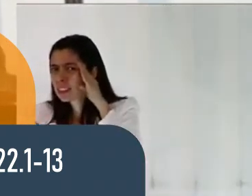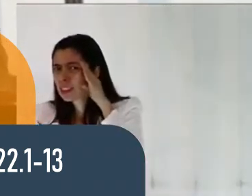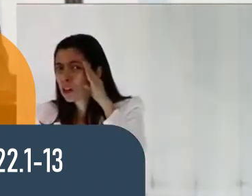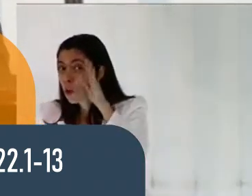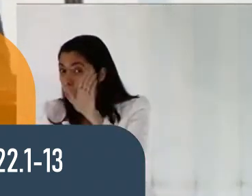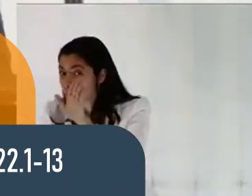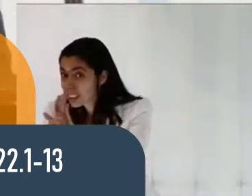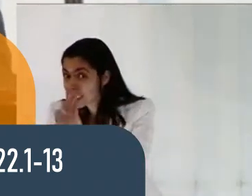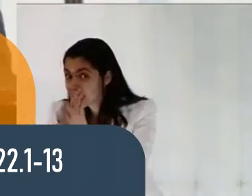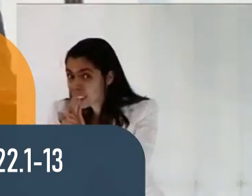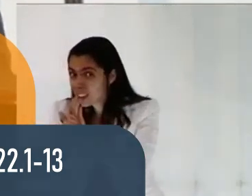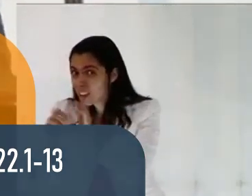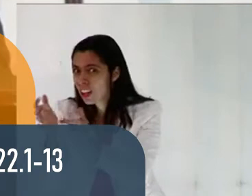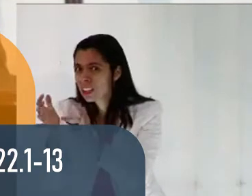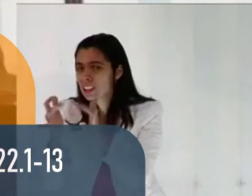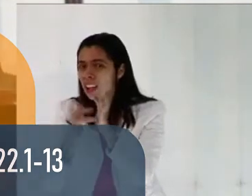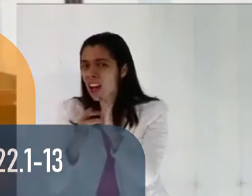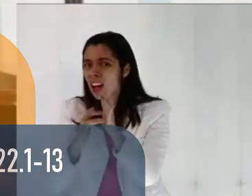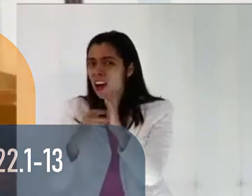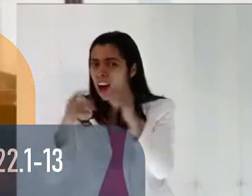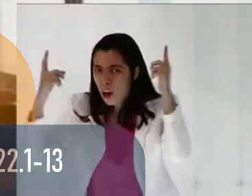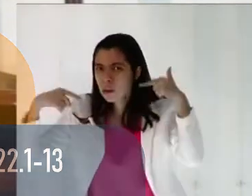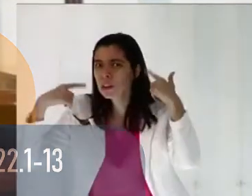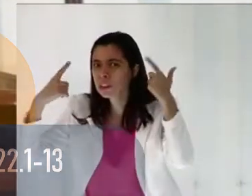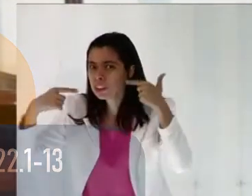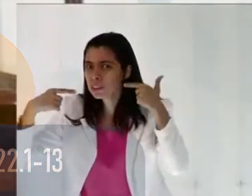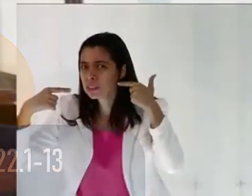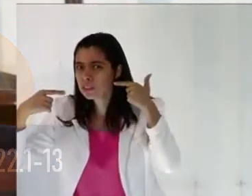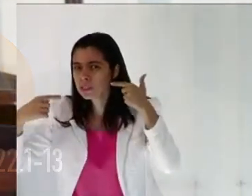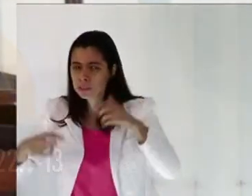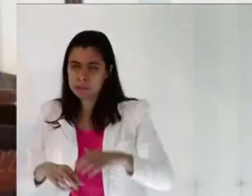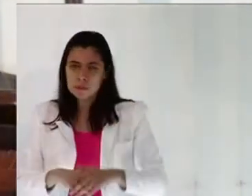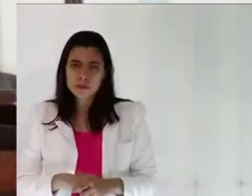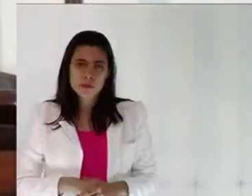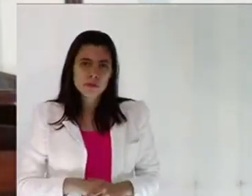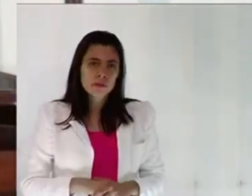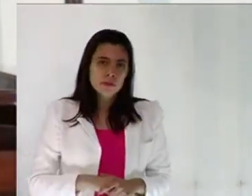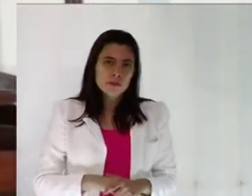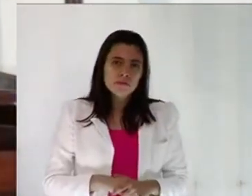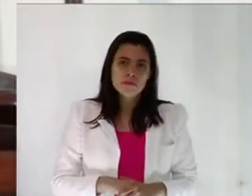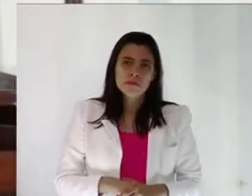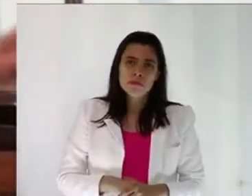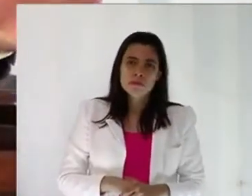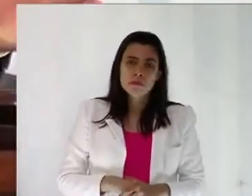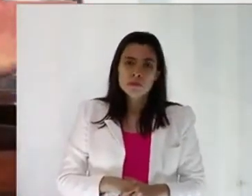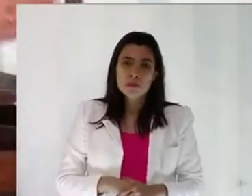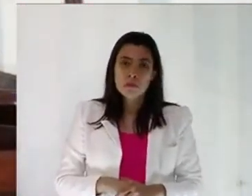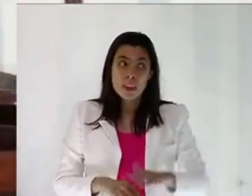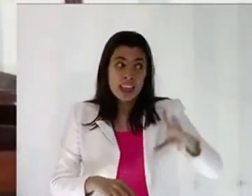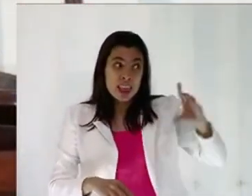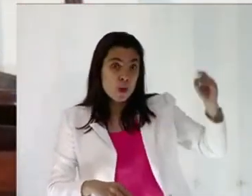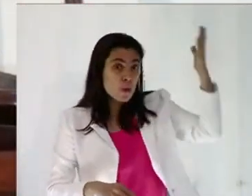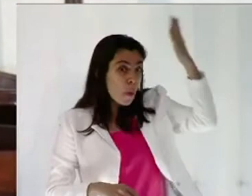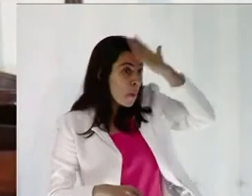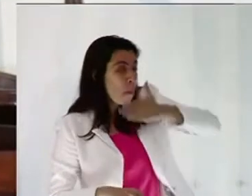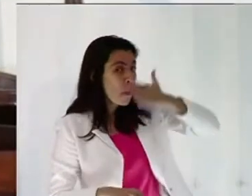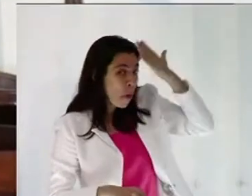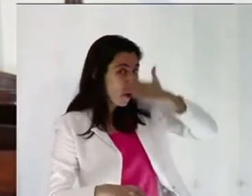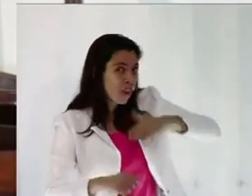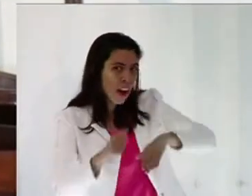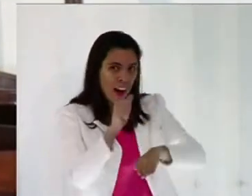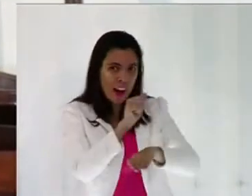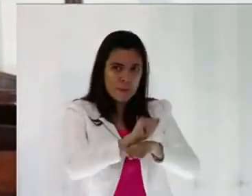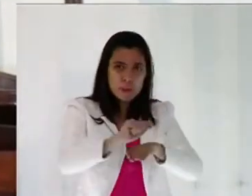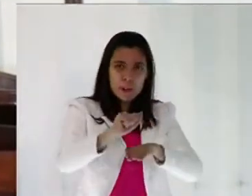verdadeiro. Por isso essa história da prova da fé de Abraão, fazendo esse paralelo, me faz lembrar